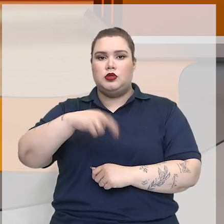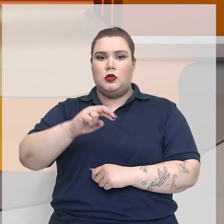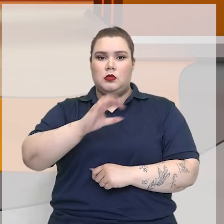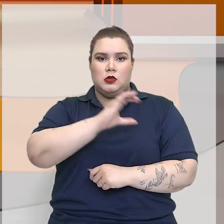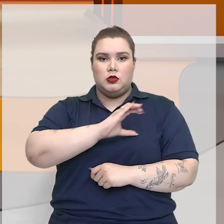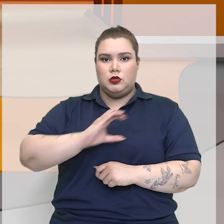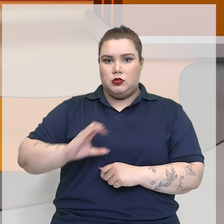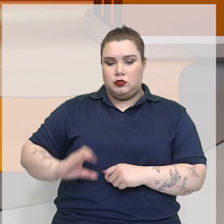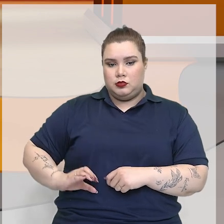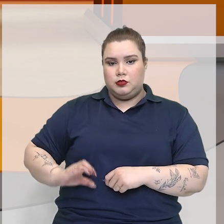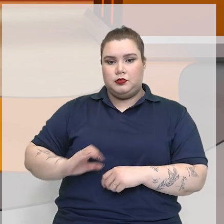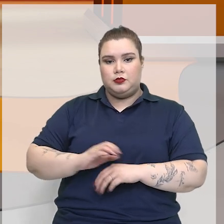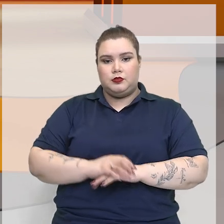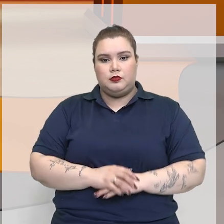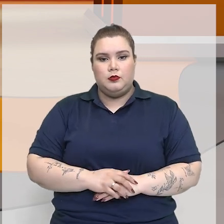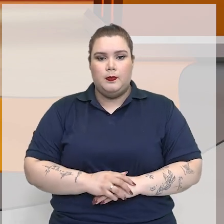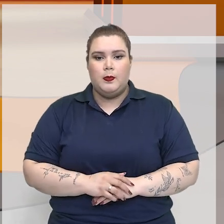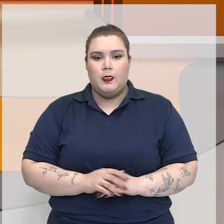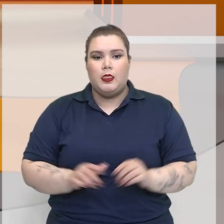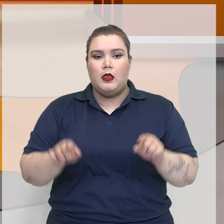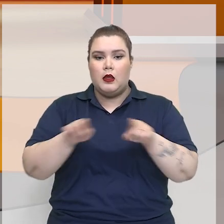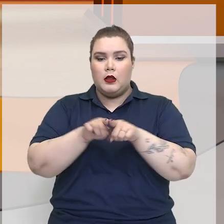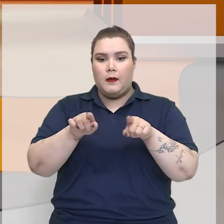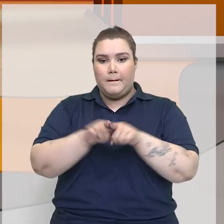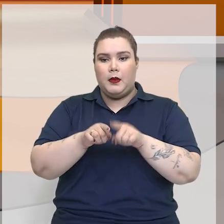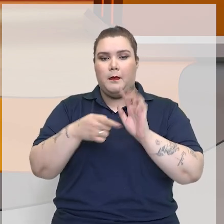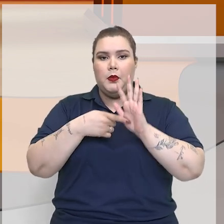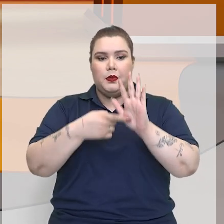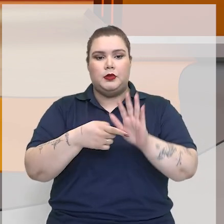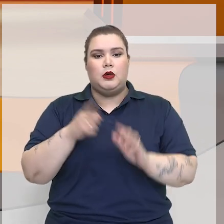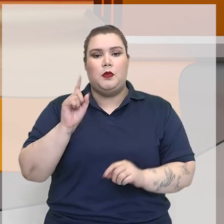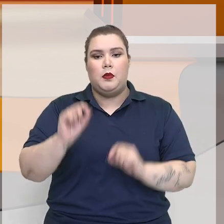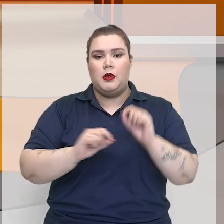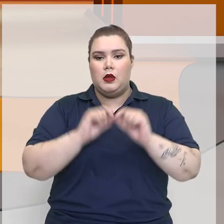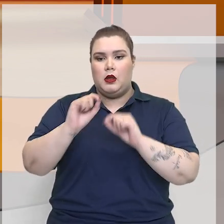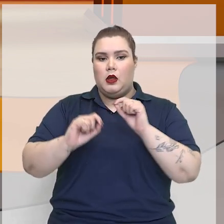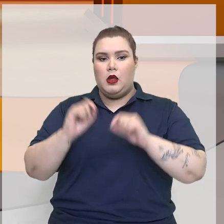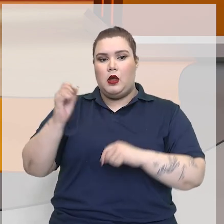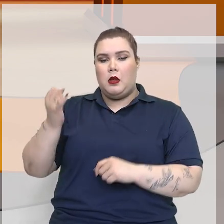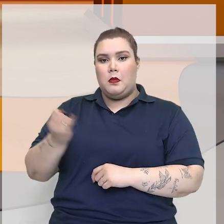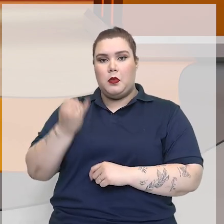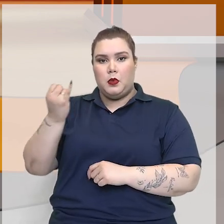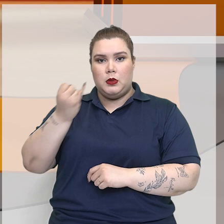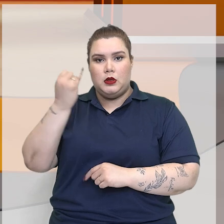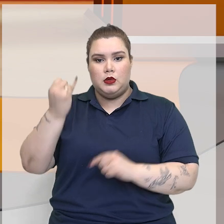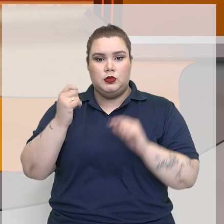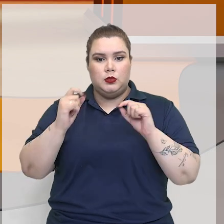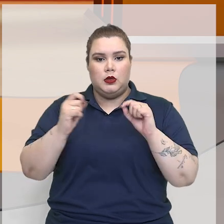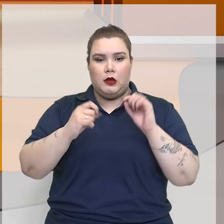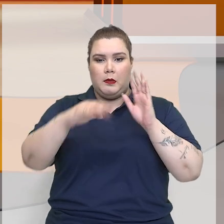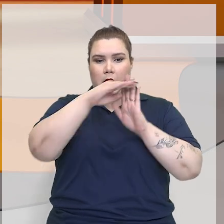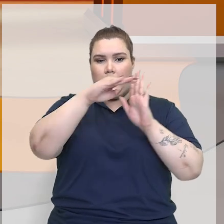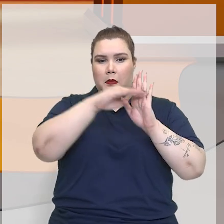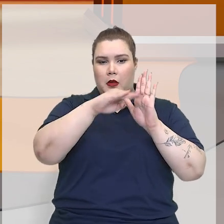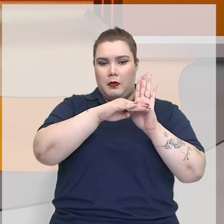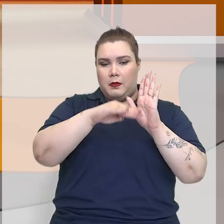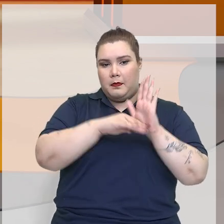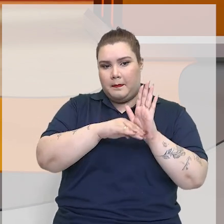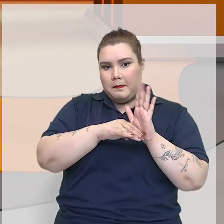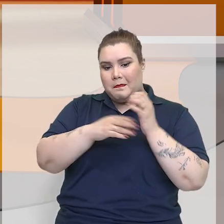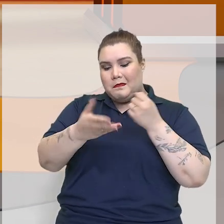E vale destacar, né, que os princípios hebraicos vão servir